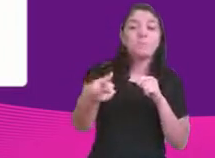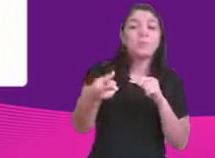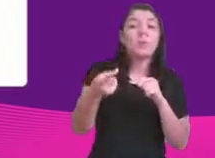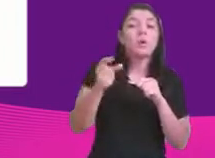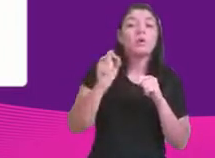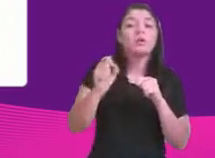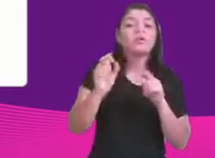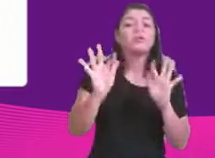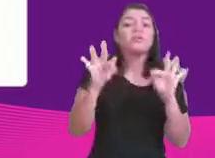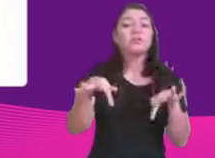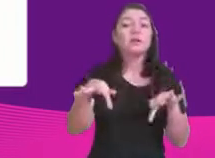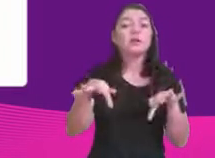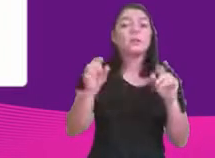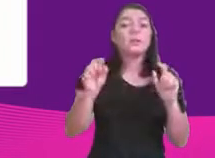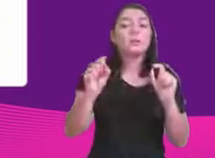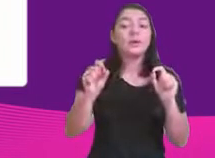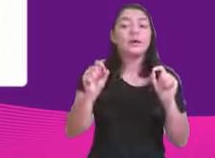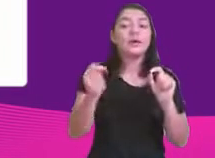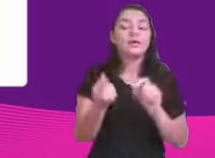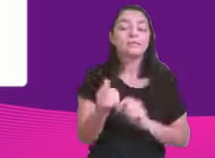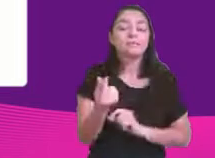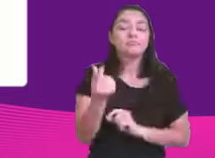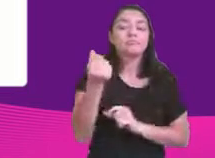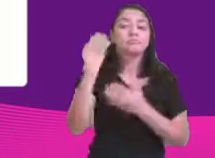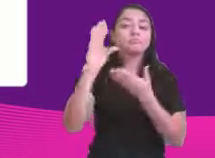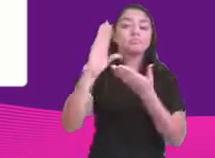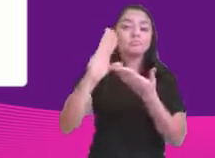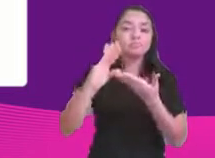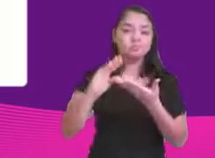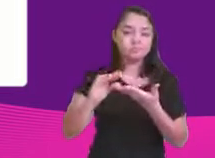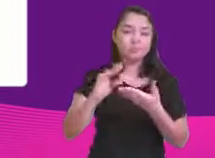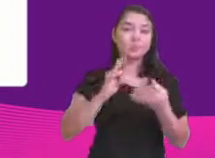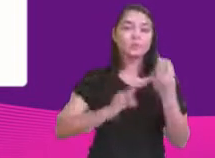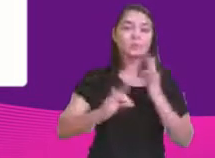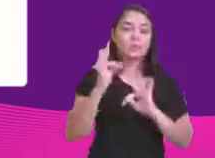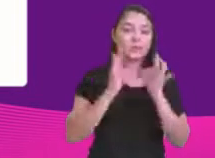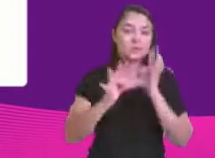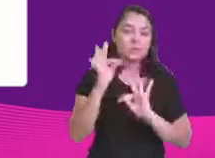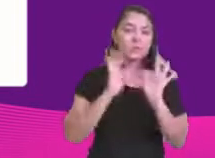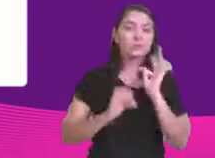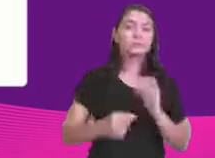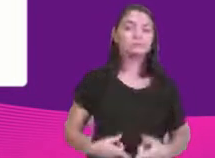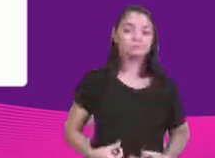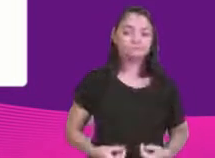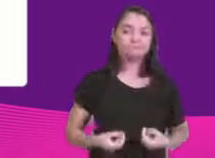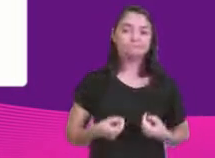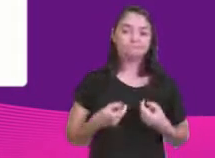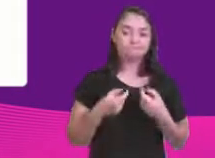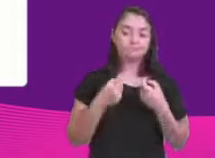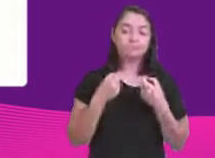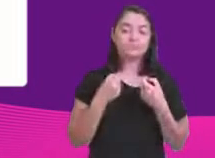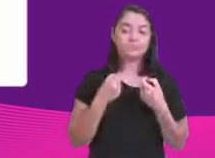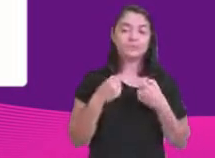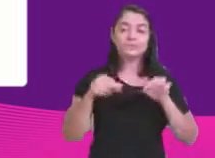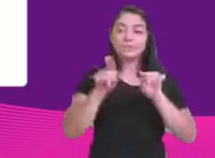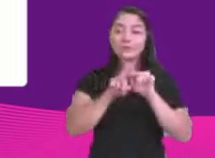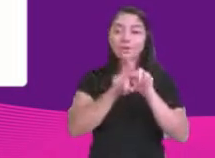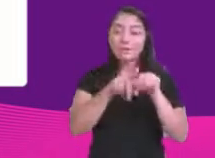final, diminuir o custo no tratamento oncológico geral. Uma cirurgia mal